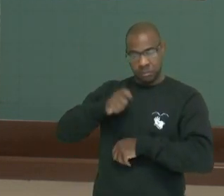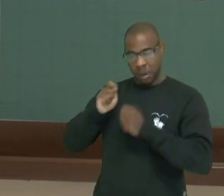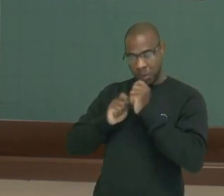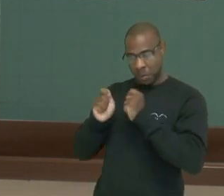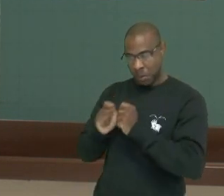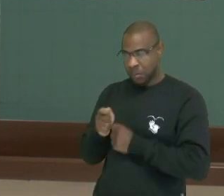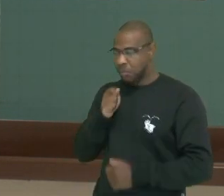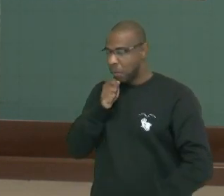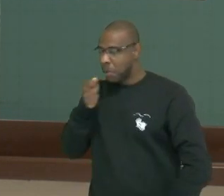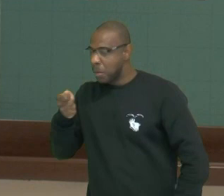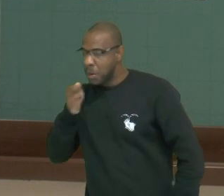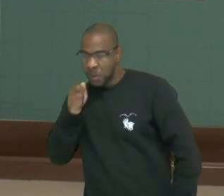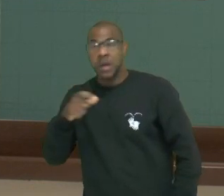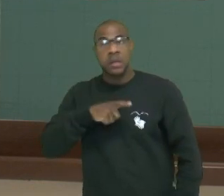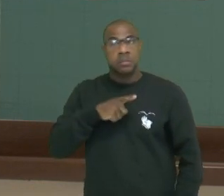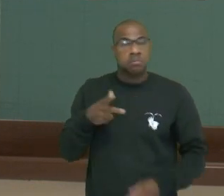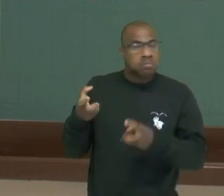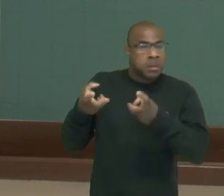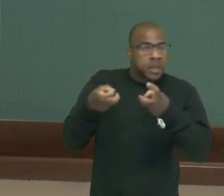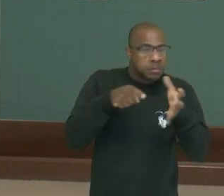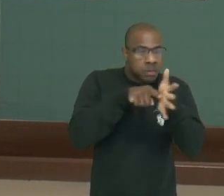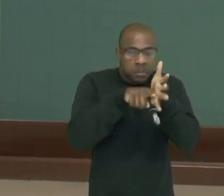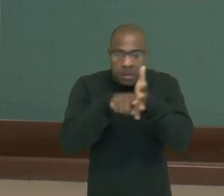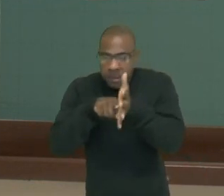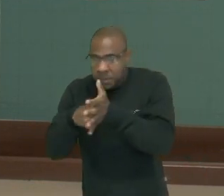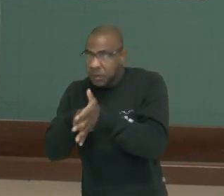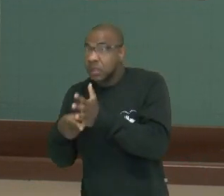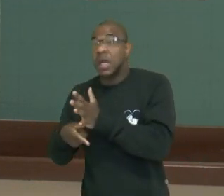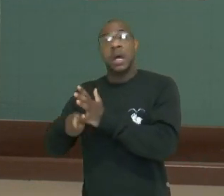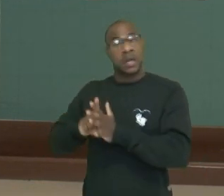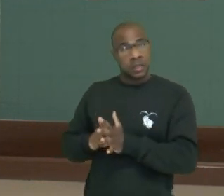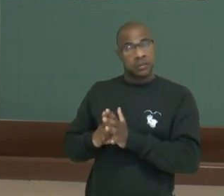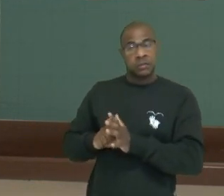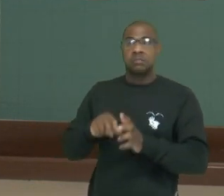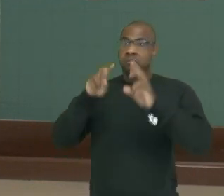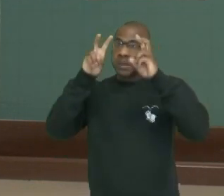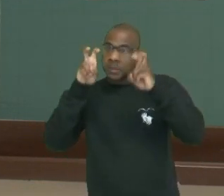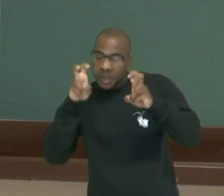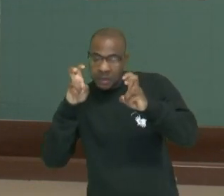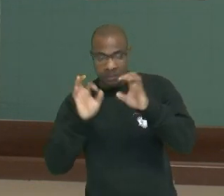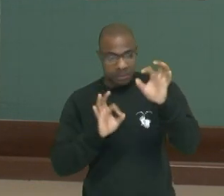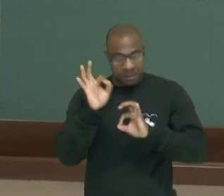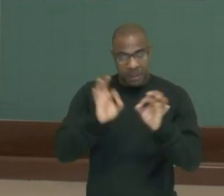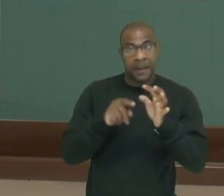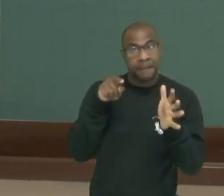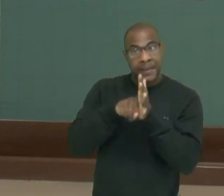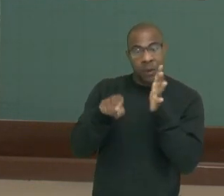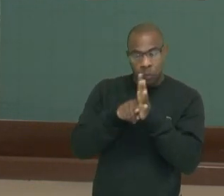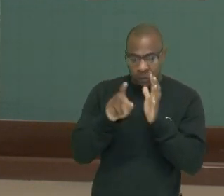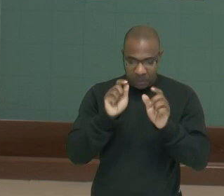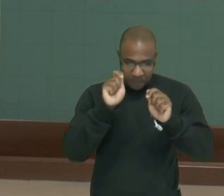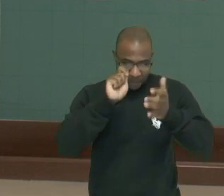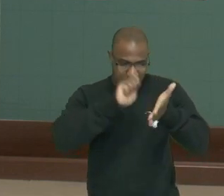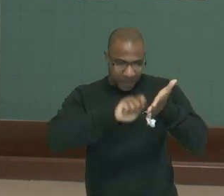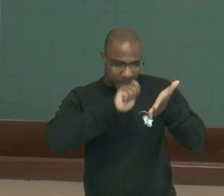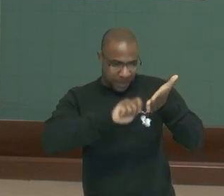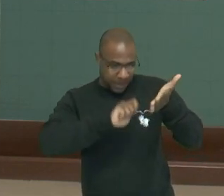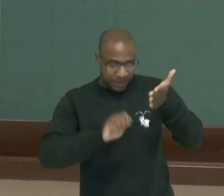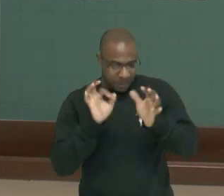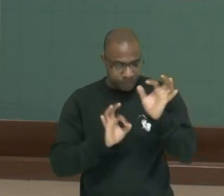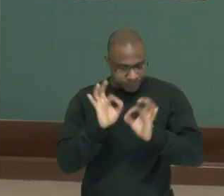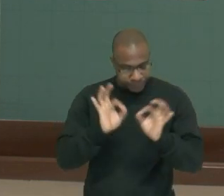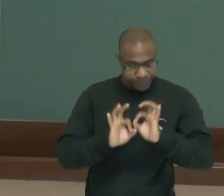temas que ele escolhe, um entrevistado a respeito desse tema, e ele prepara as suas perguntas e em determinado